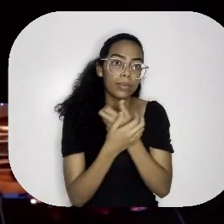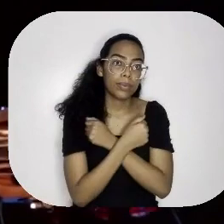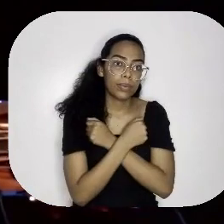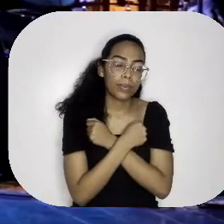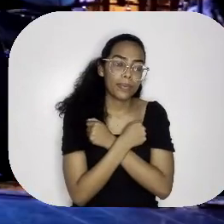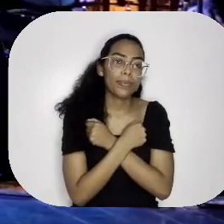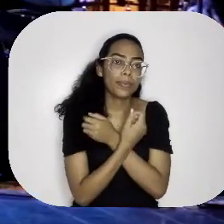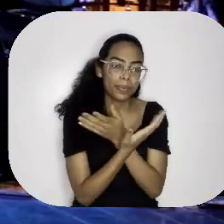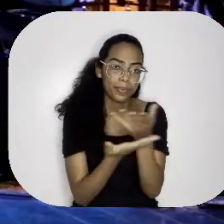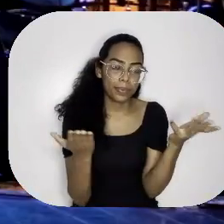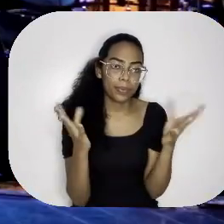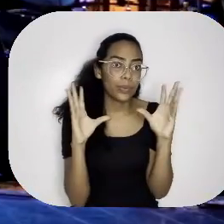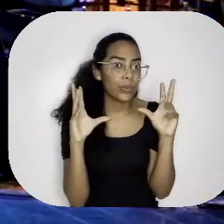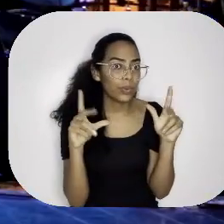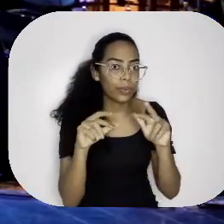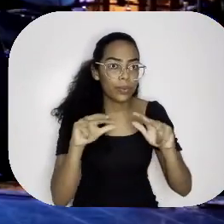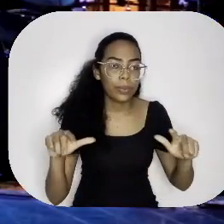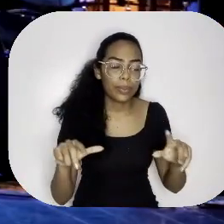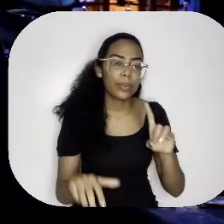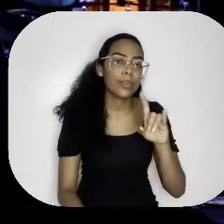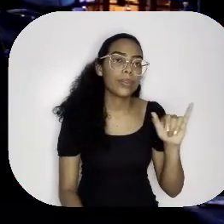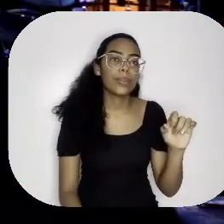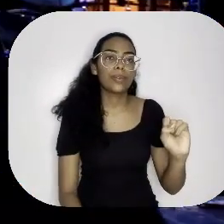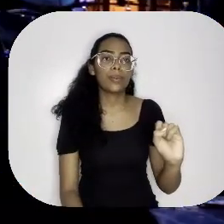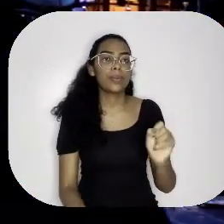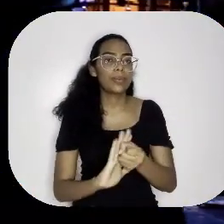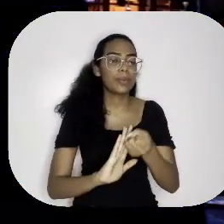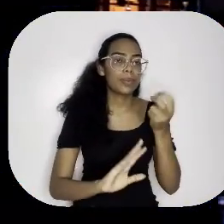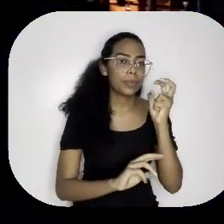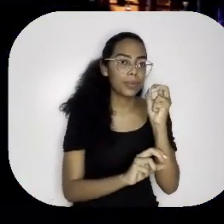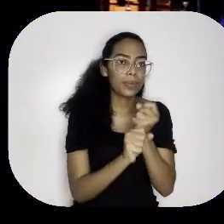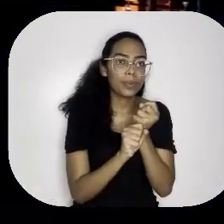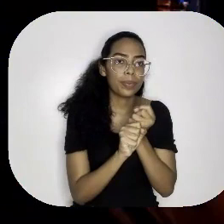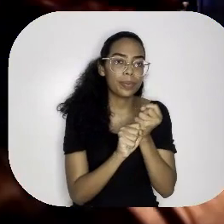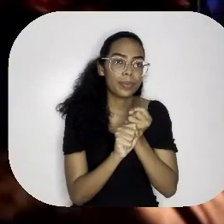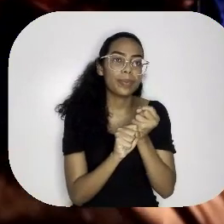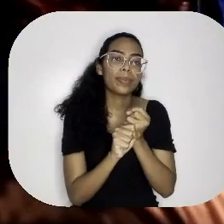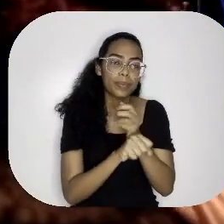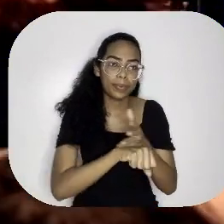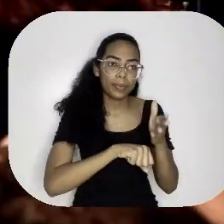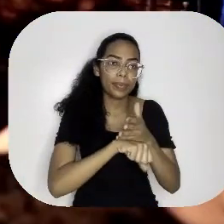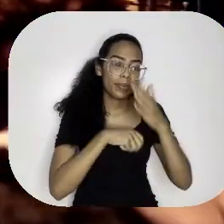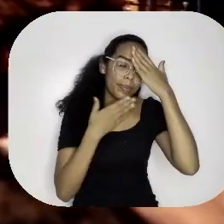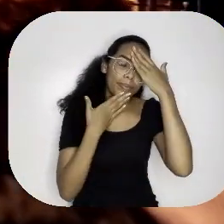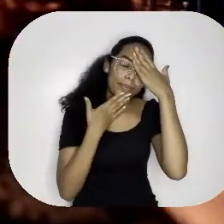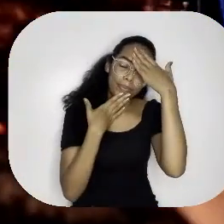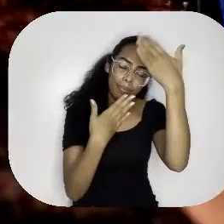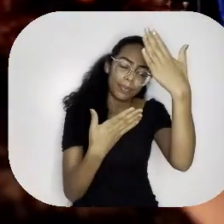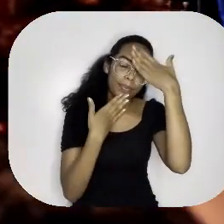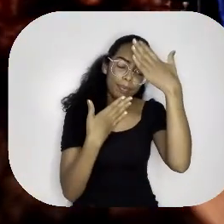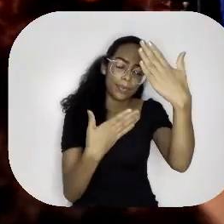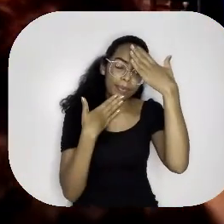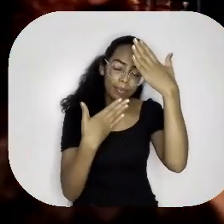me acolherem, por, né? Tantos dias, 500 ensaios interativos ali com vocês.